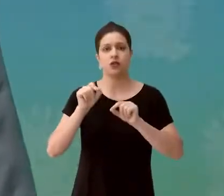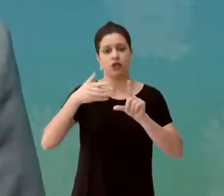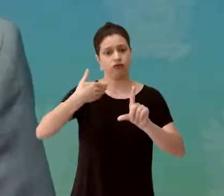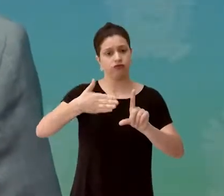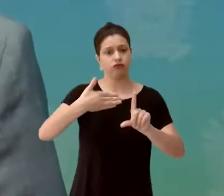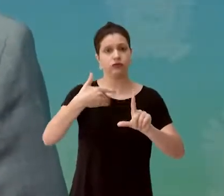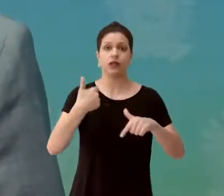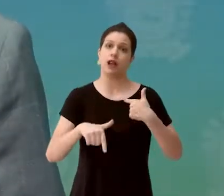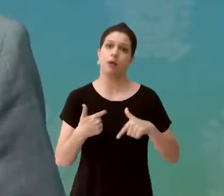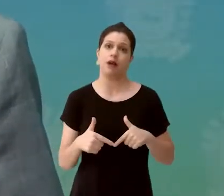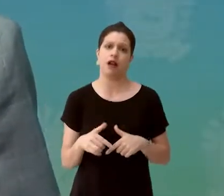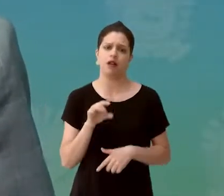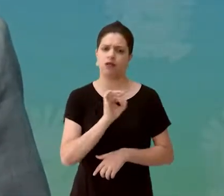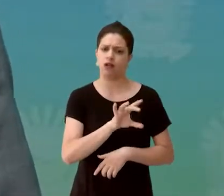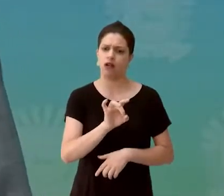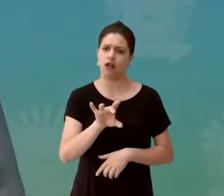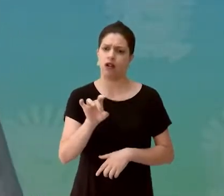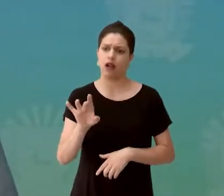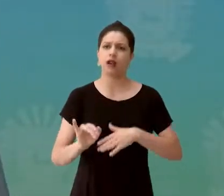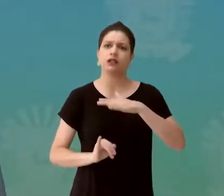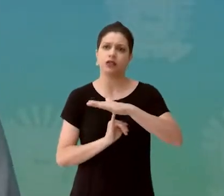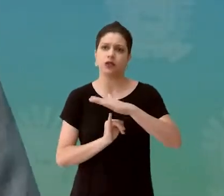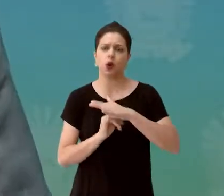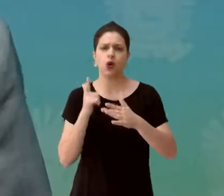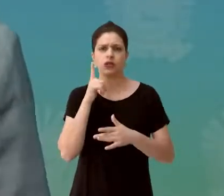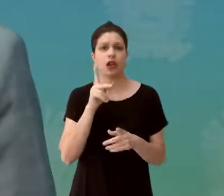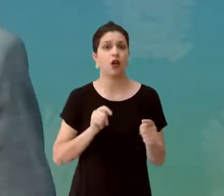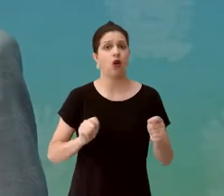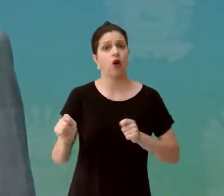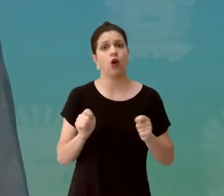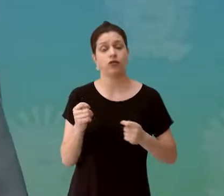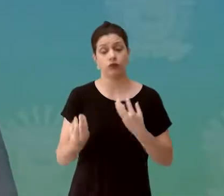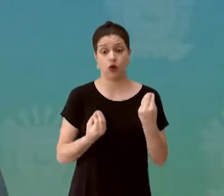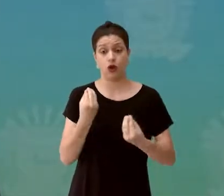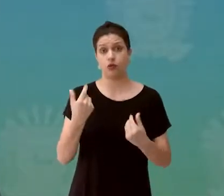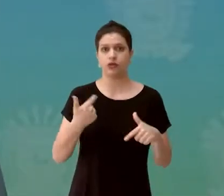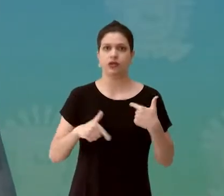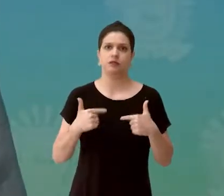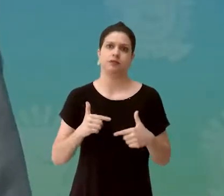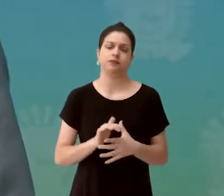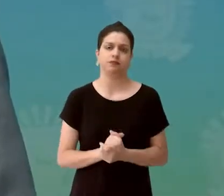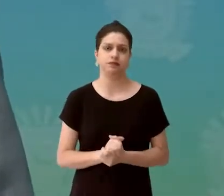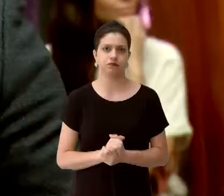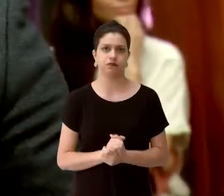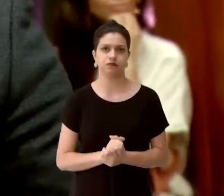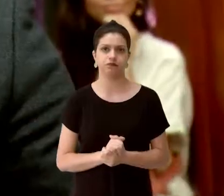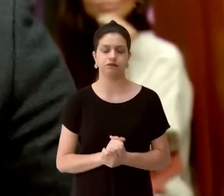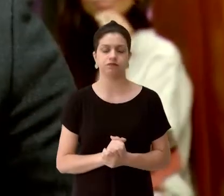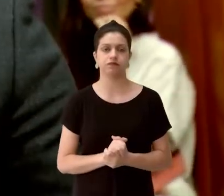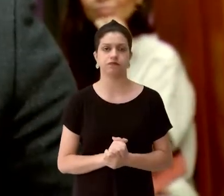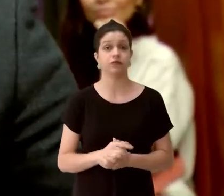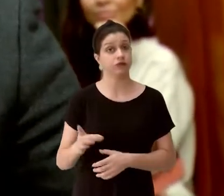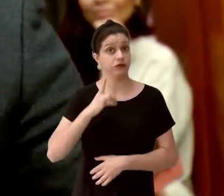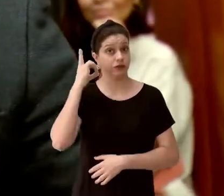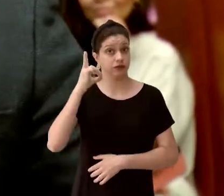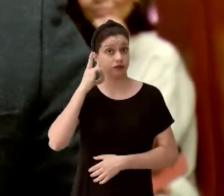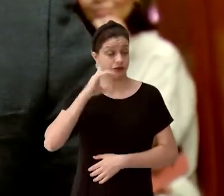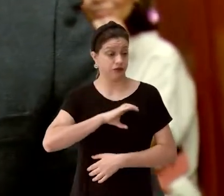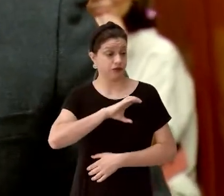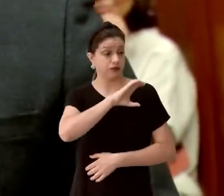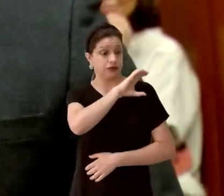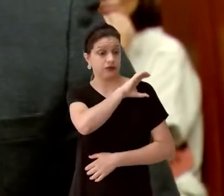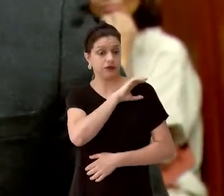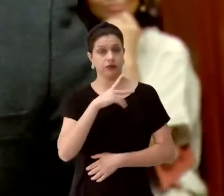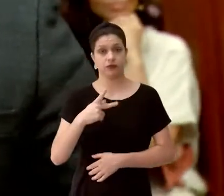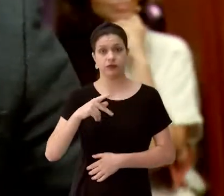Cada instituição tem condições de se programar, controlar a sua produtividade e o seu método de trabalho. Deputado